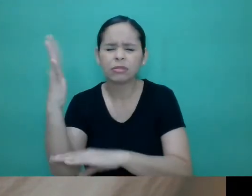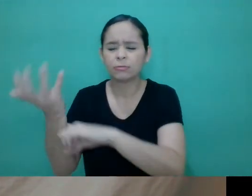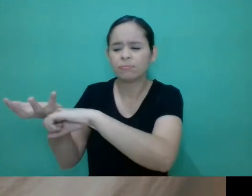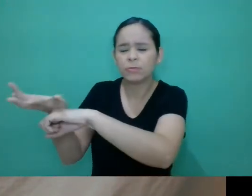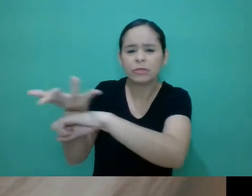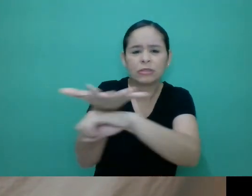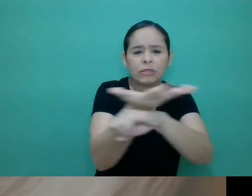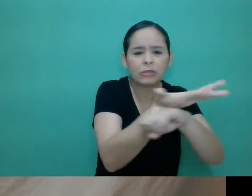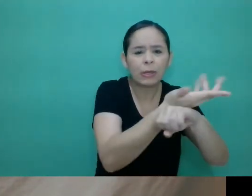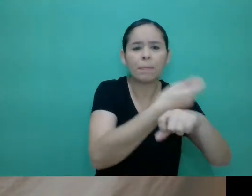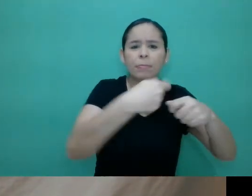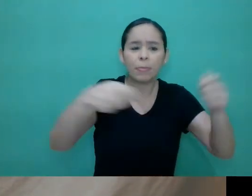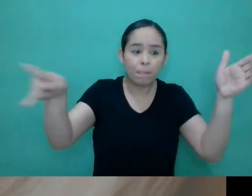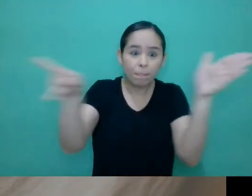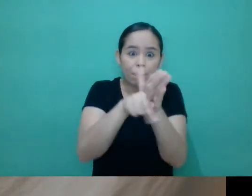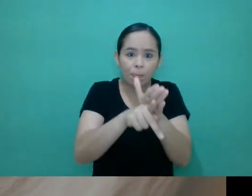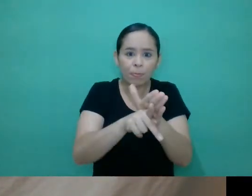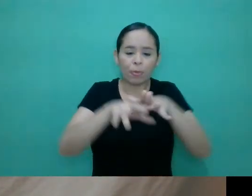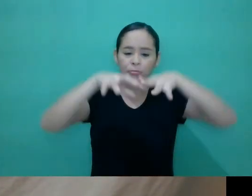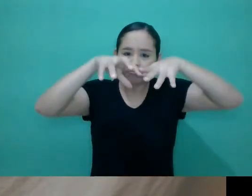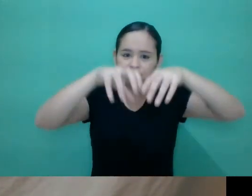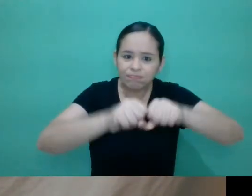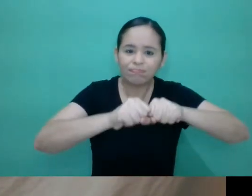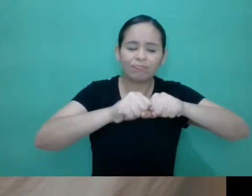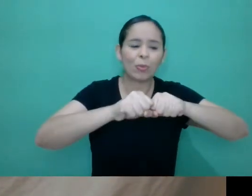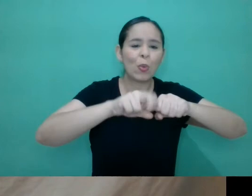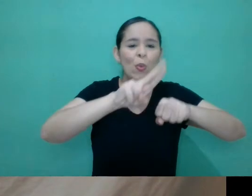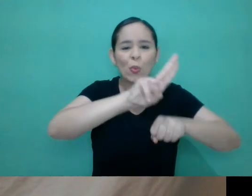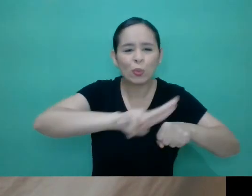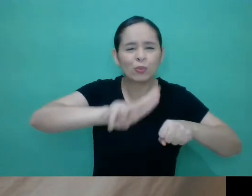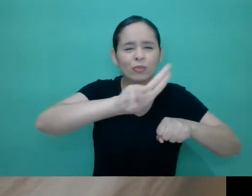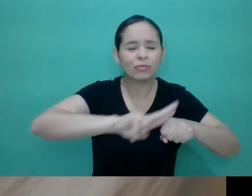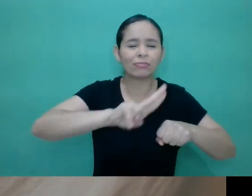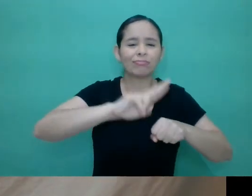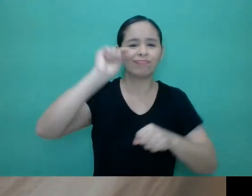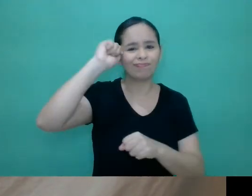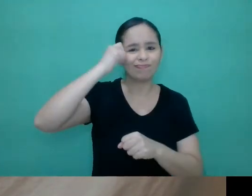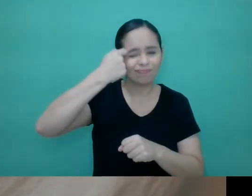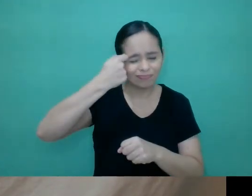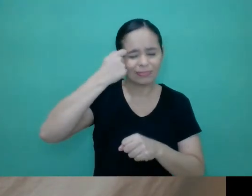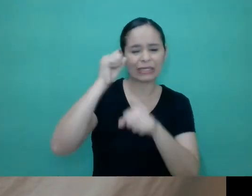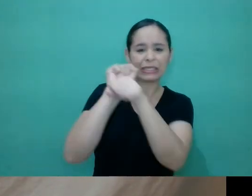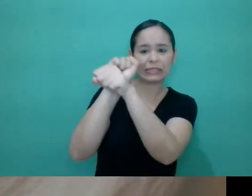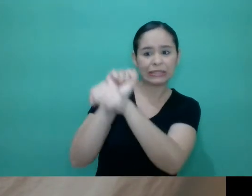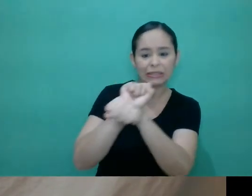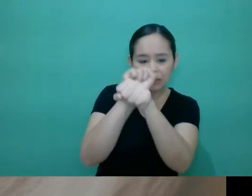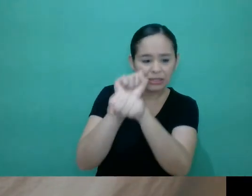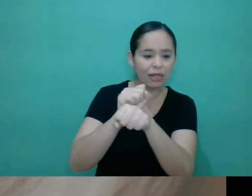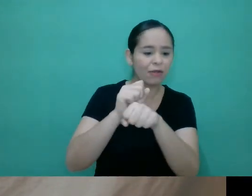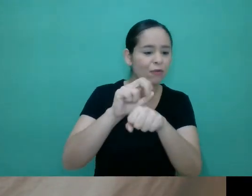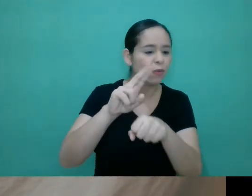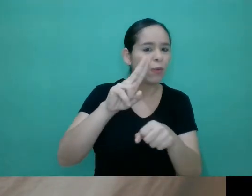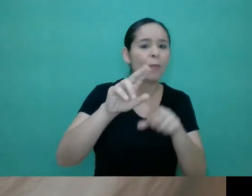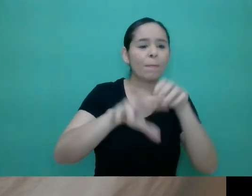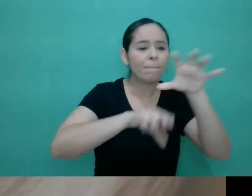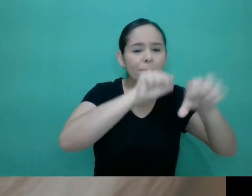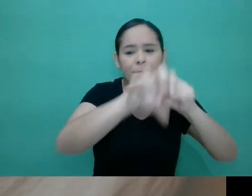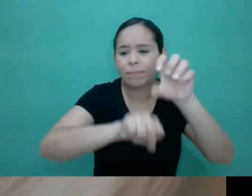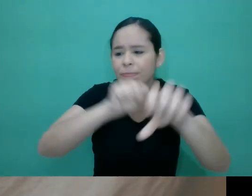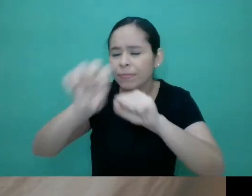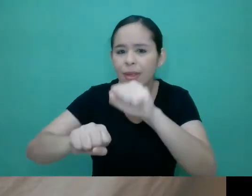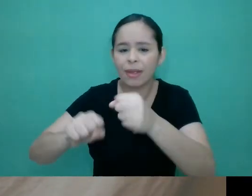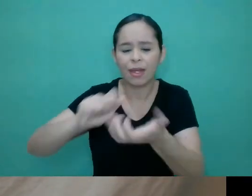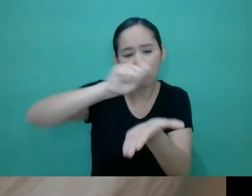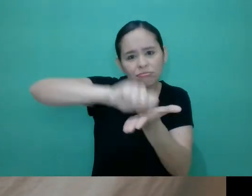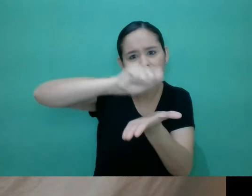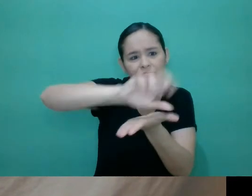enciclopédia farmacêutica das plantas utilizadas pelos escravos, né, a fim de desenvolver a cura